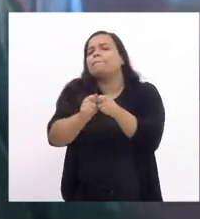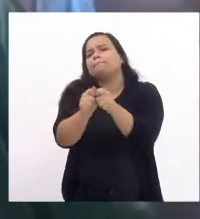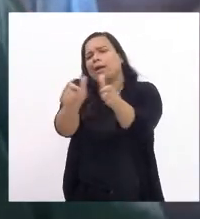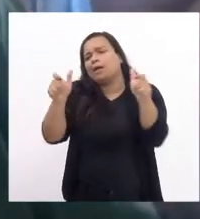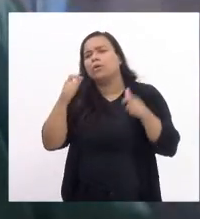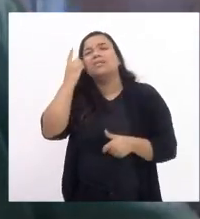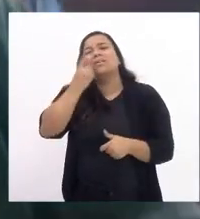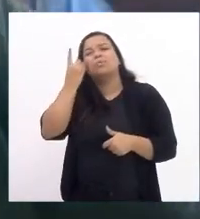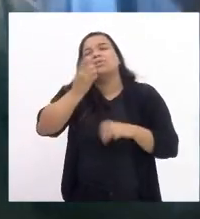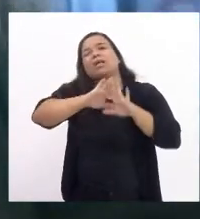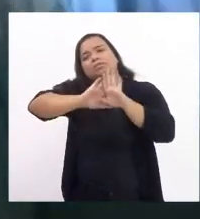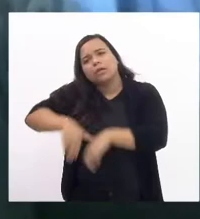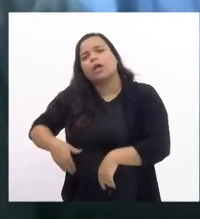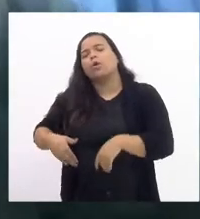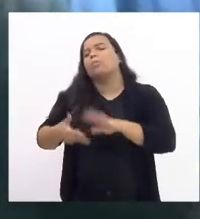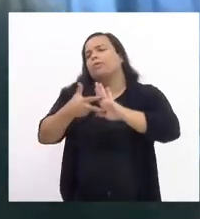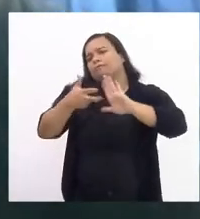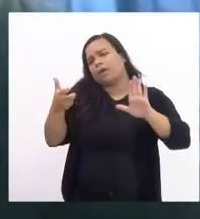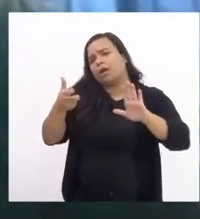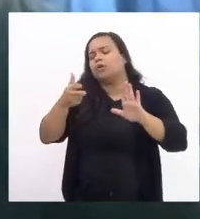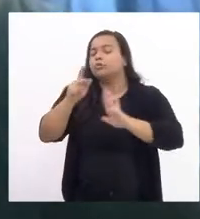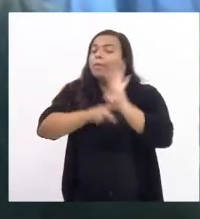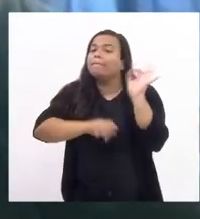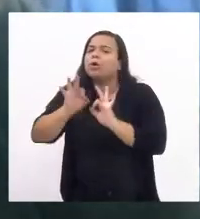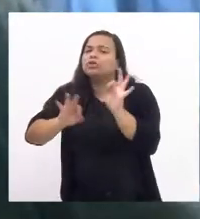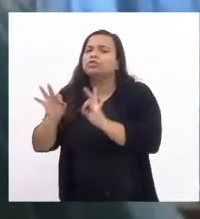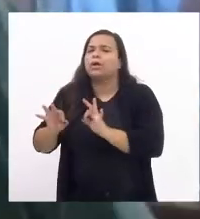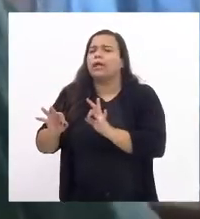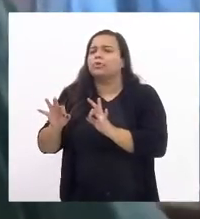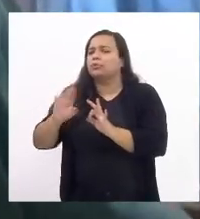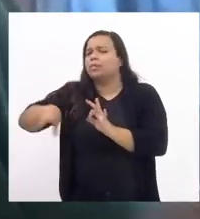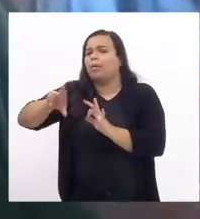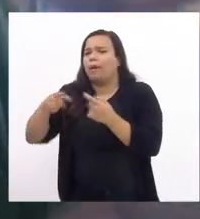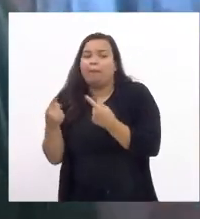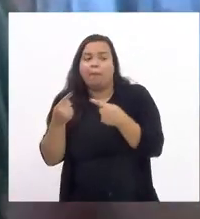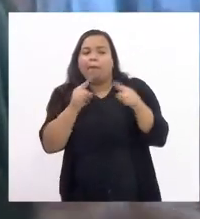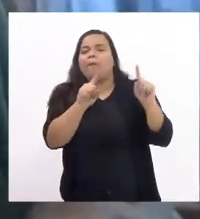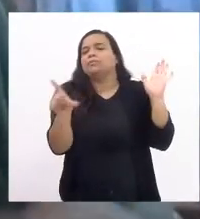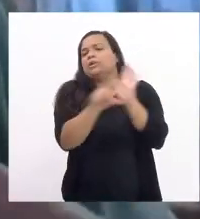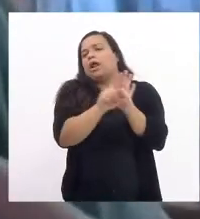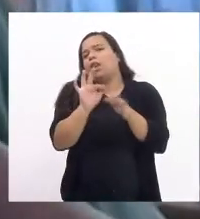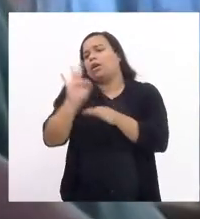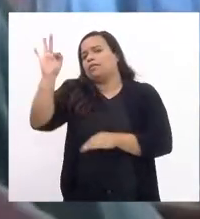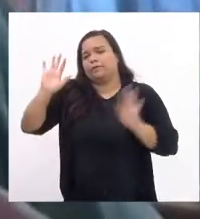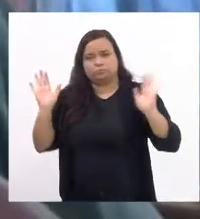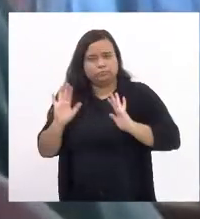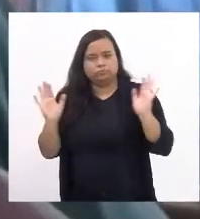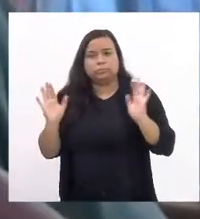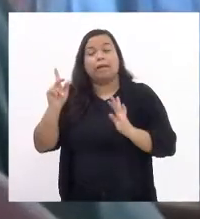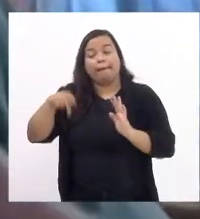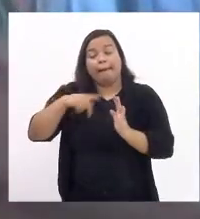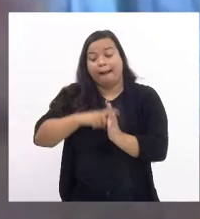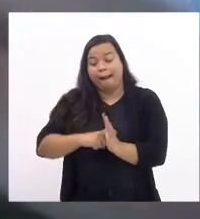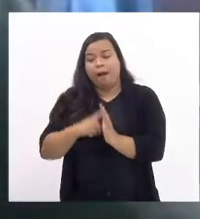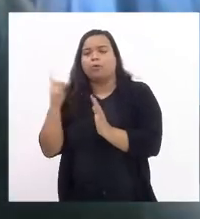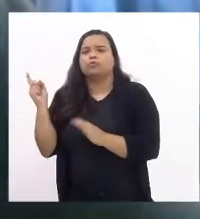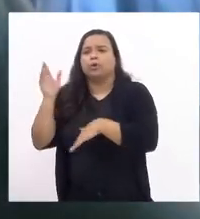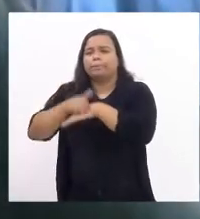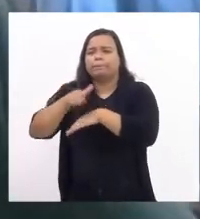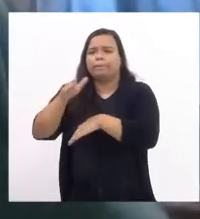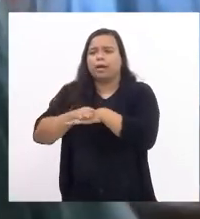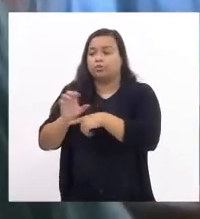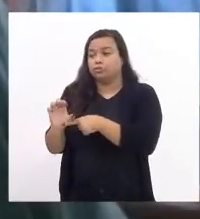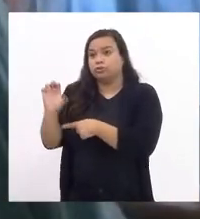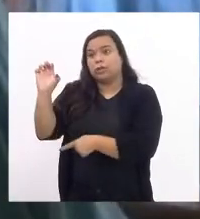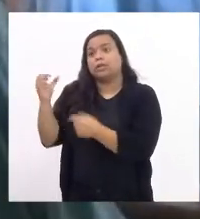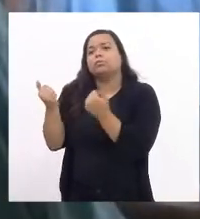vejam bem, o nosso projeto não contesta uma lei federal. Apenas dentro da autonomia estadual, garante um tempo,